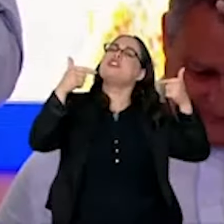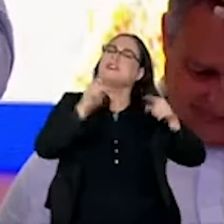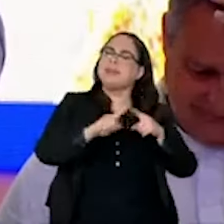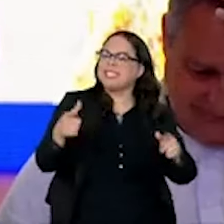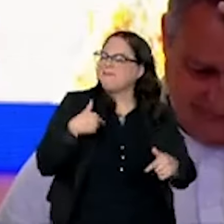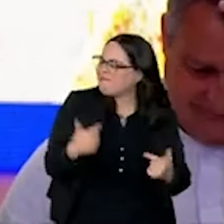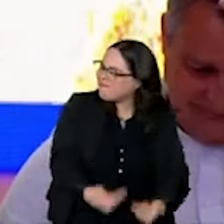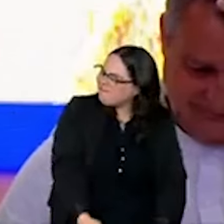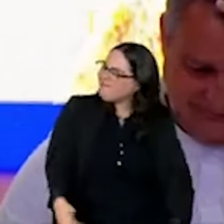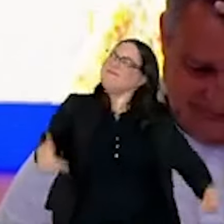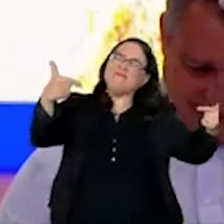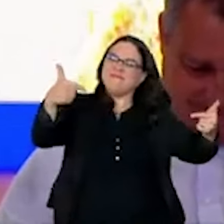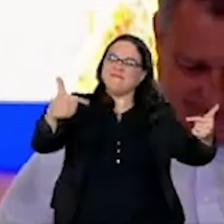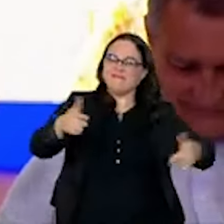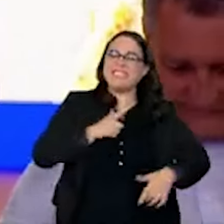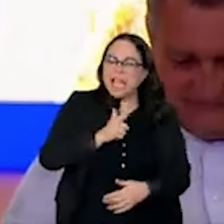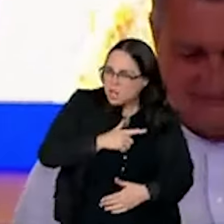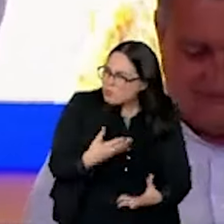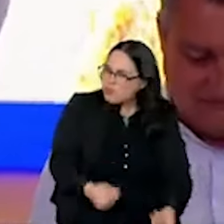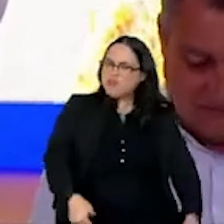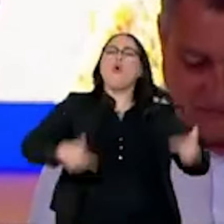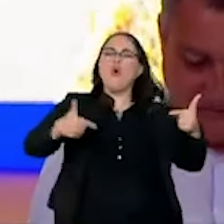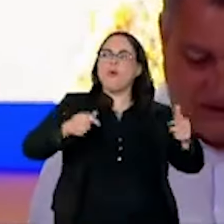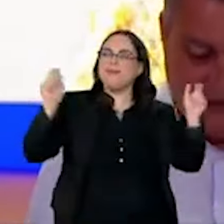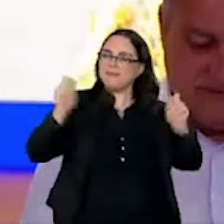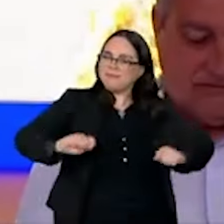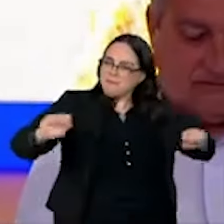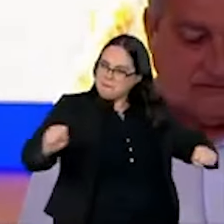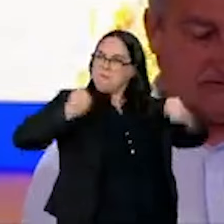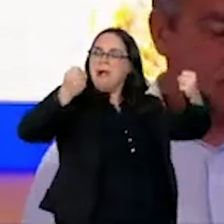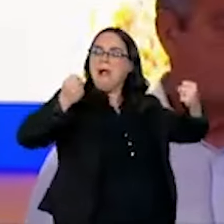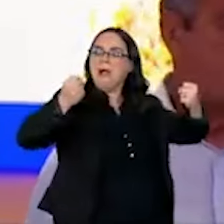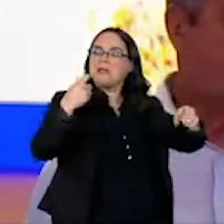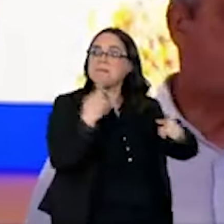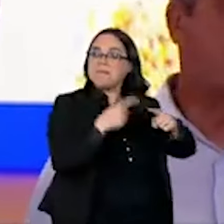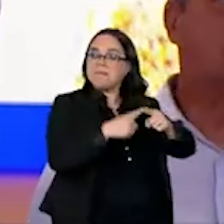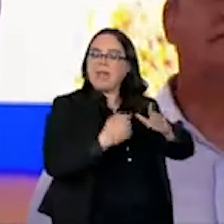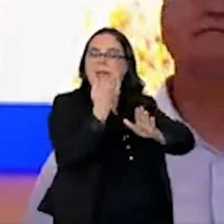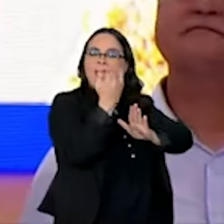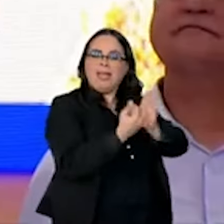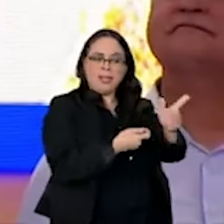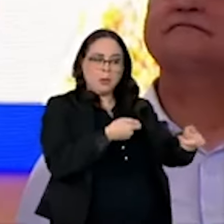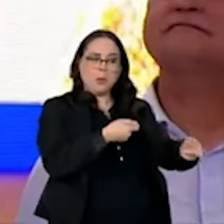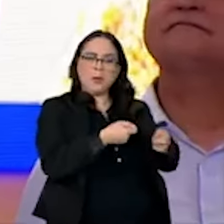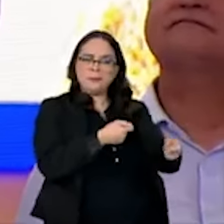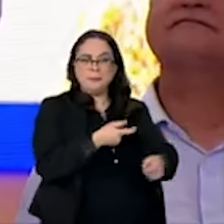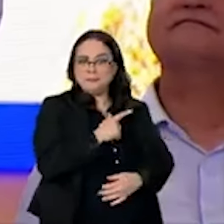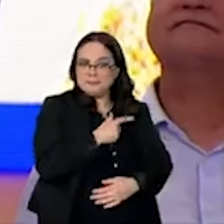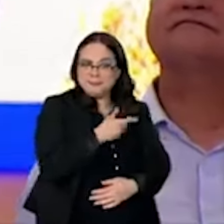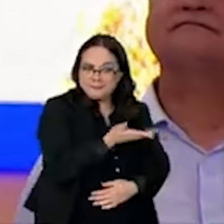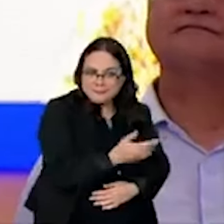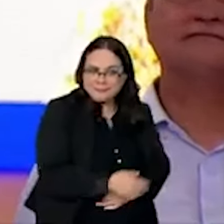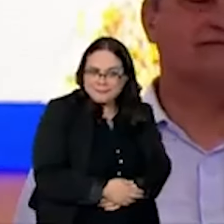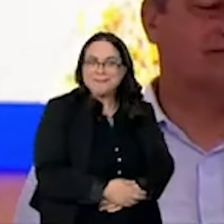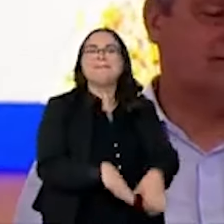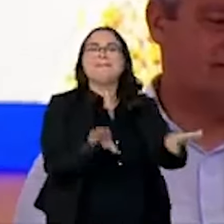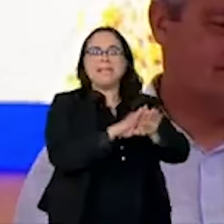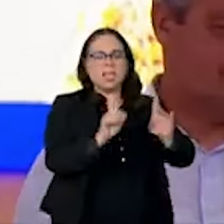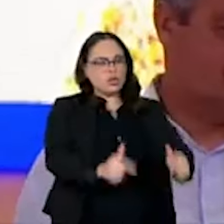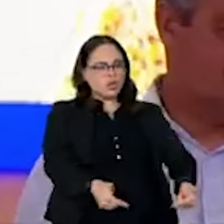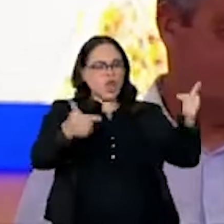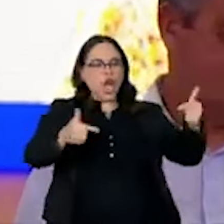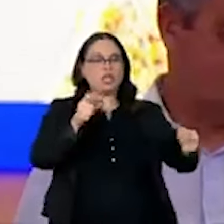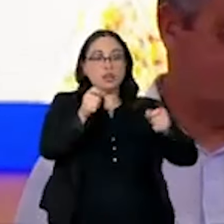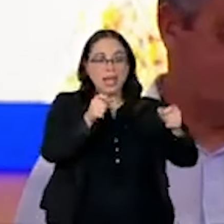tanta sorte, gente, eu tenho tanta sorte que a inflação está controlada. Eu tenho tanta sorte